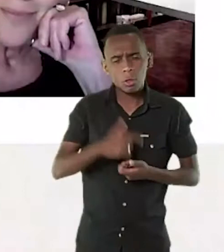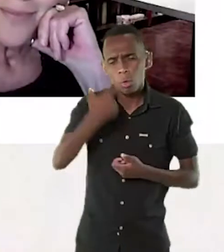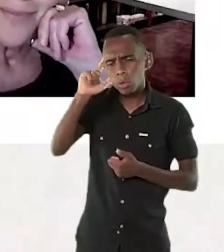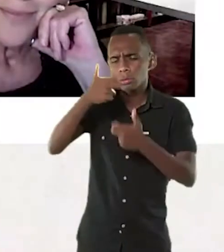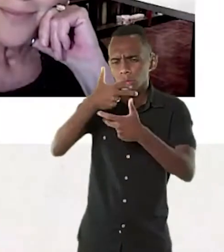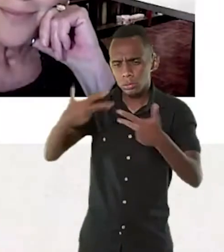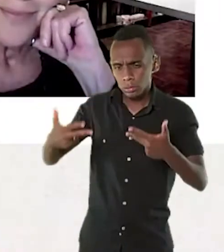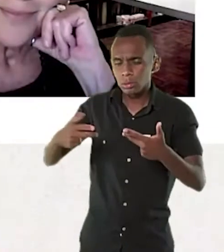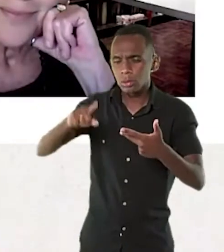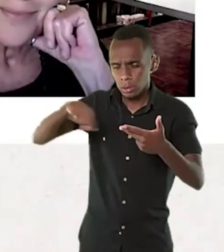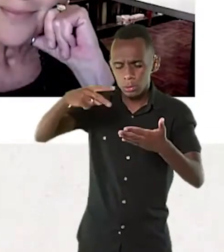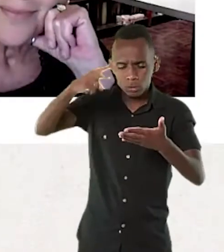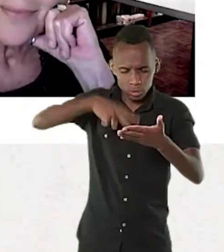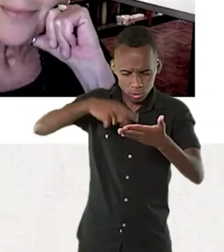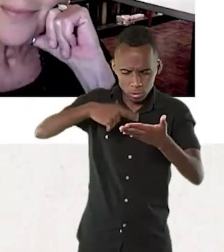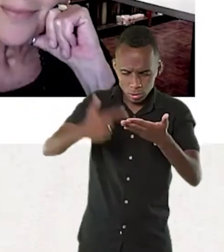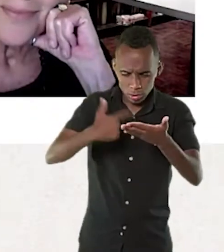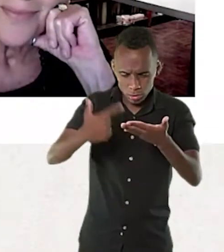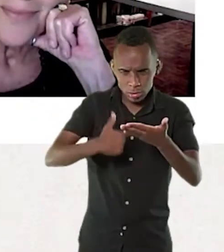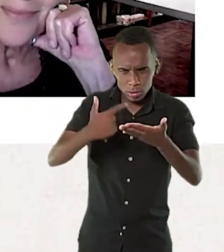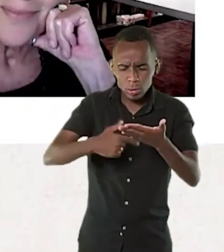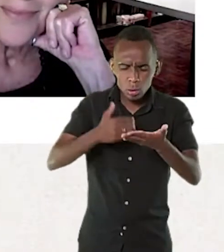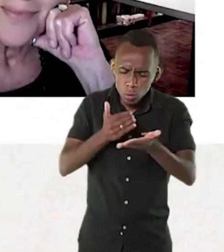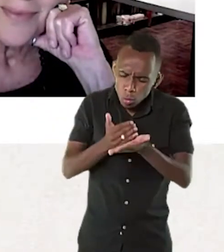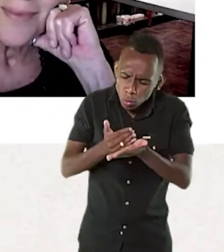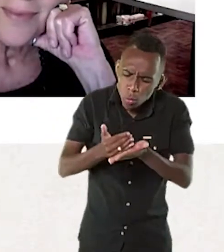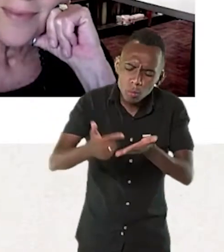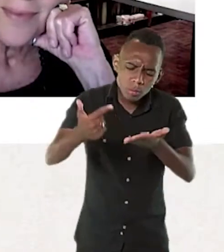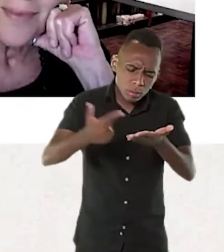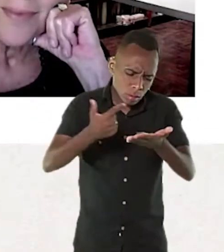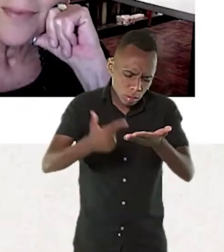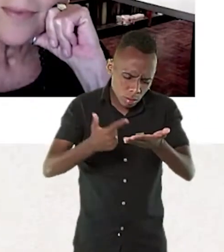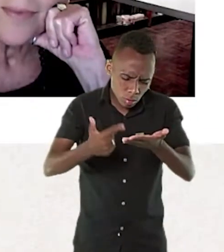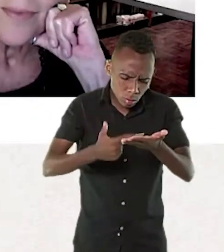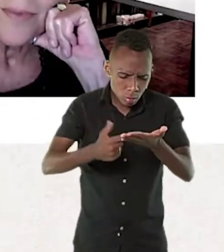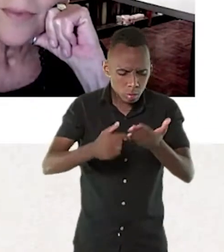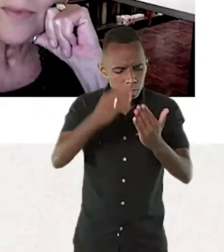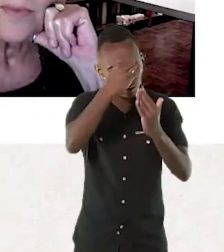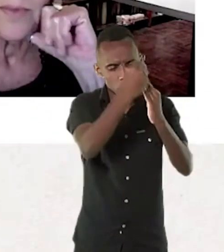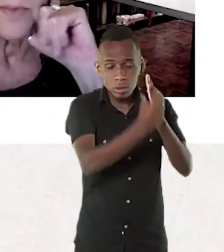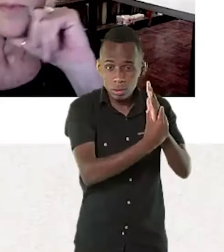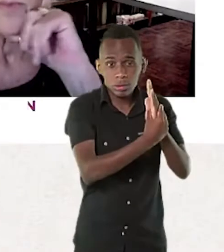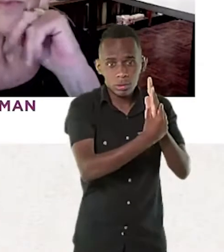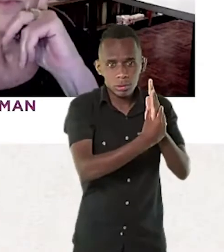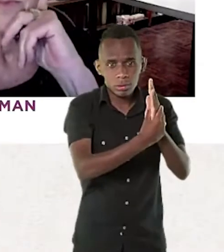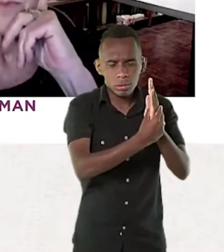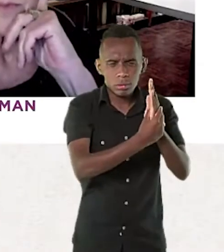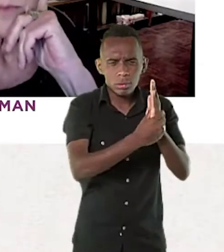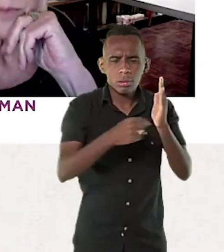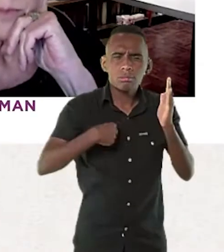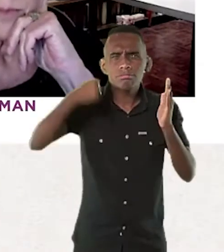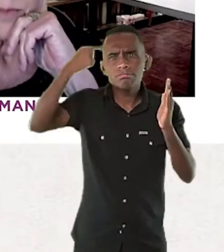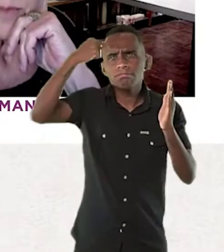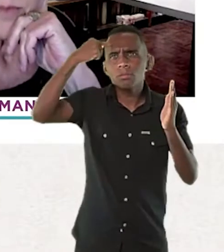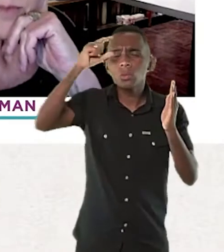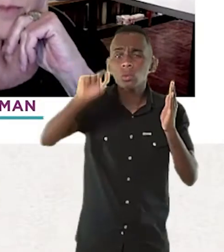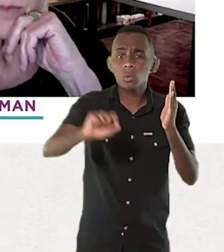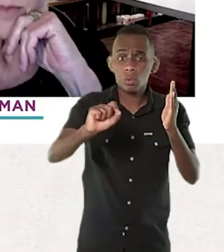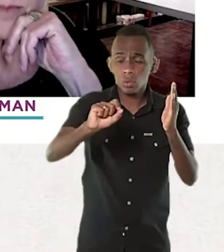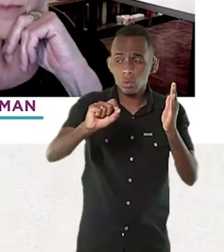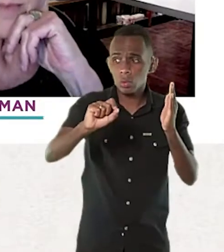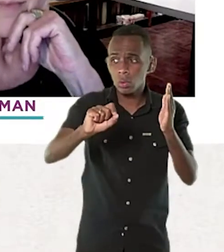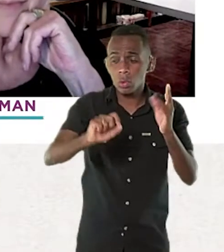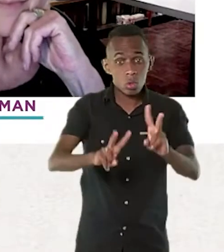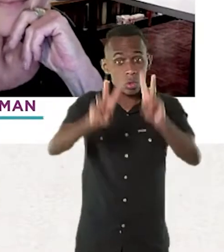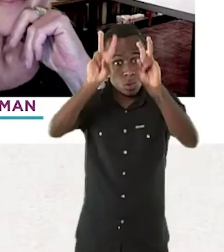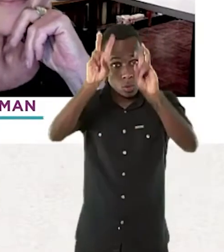após a leitura do seu livro. Eu comecei a ler, eu li a capa do seu livro, trecho agora, e me ocorreu a seguinte coisa. O título do